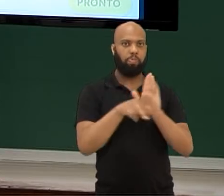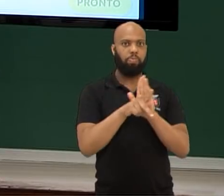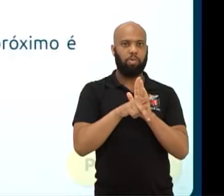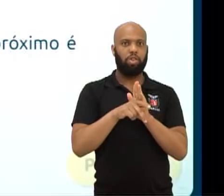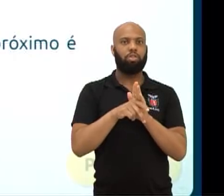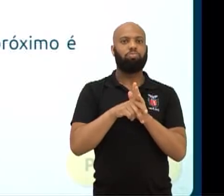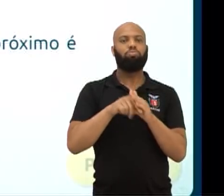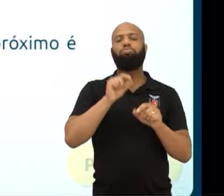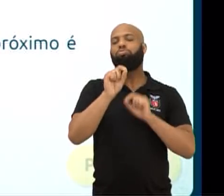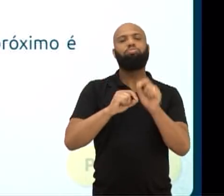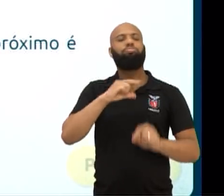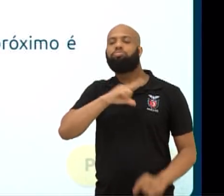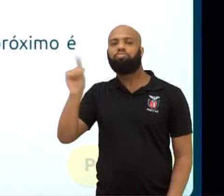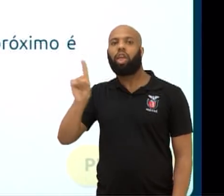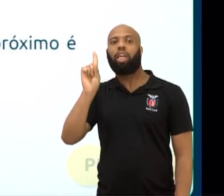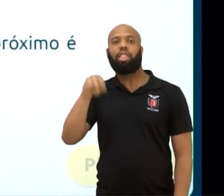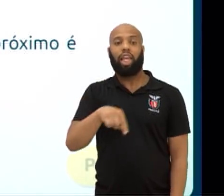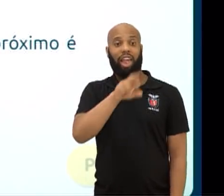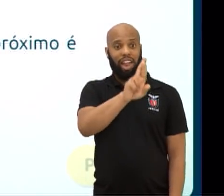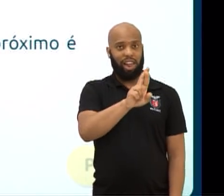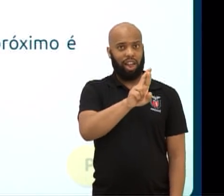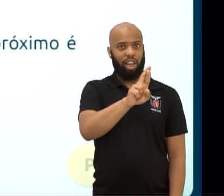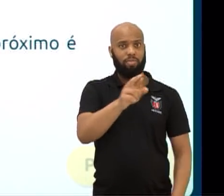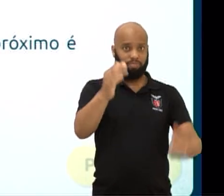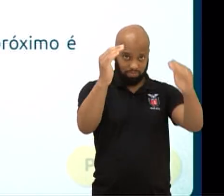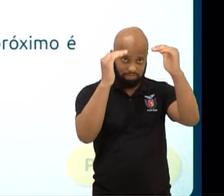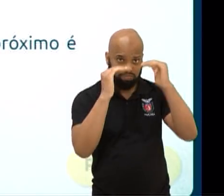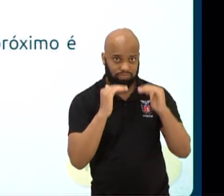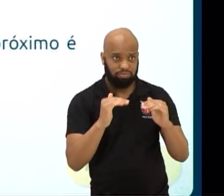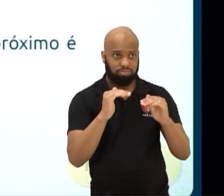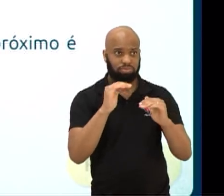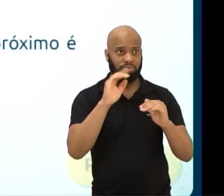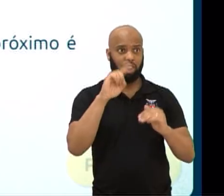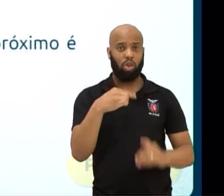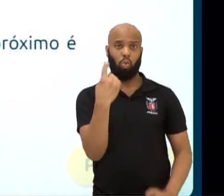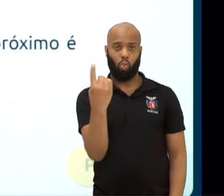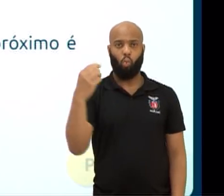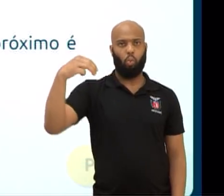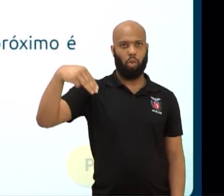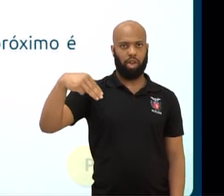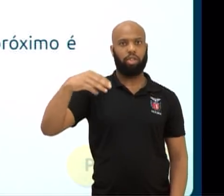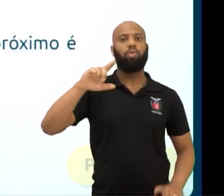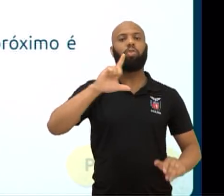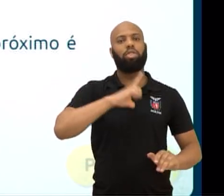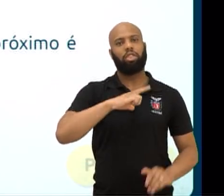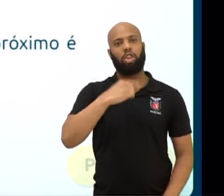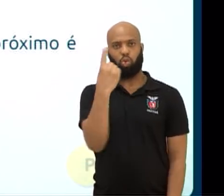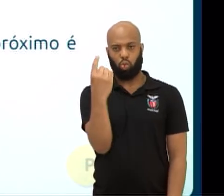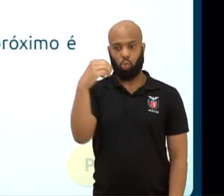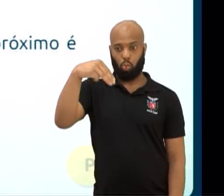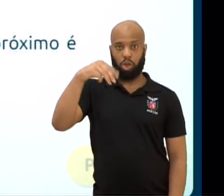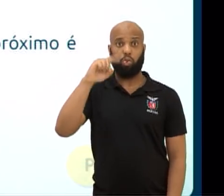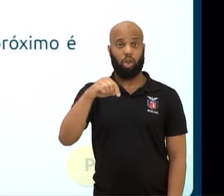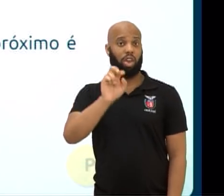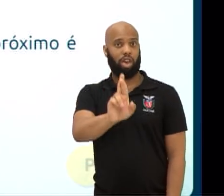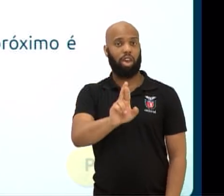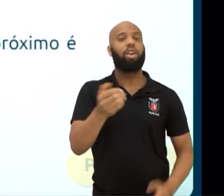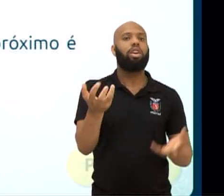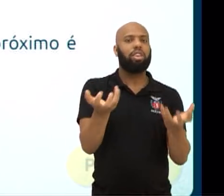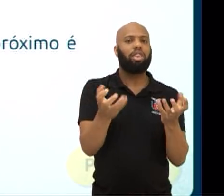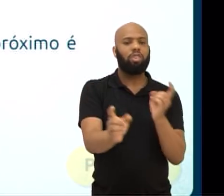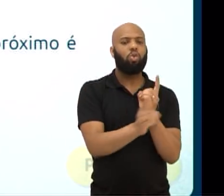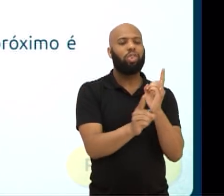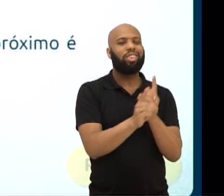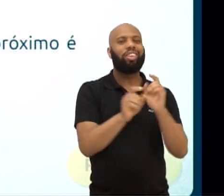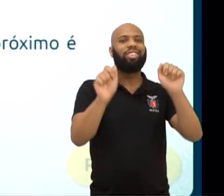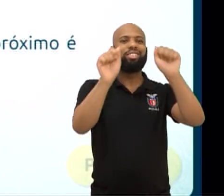que nós temos? O raio do círculo abaixo é 1 metro, né? Então, temos que o raio é 1 metro. Eu quero descobrir qual